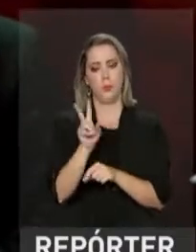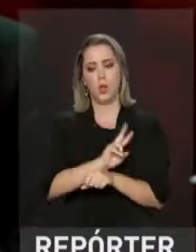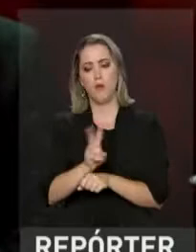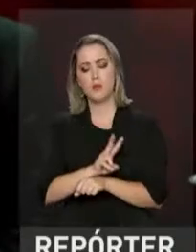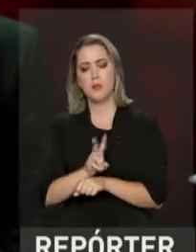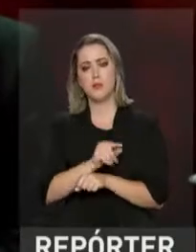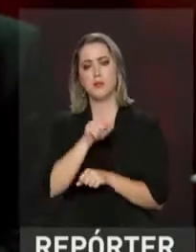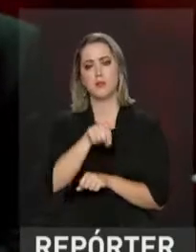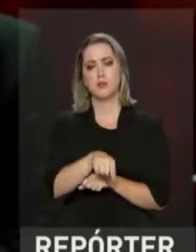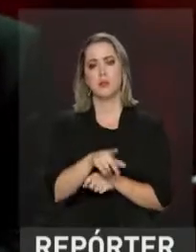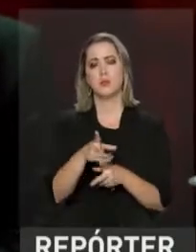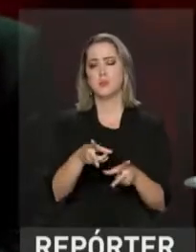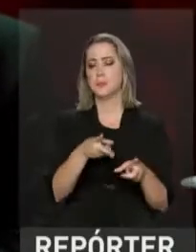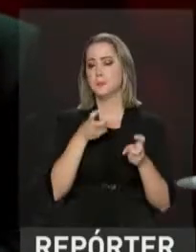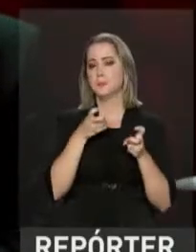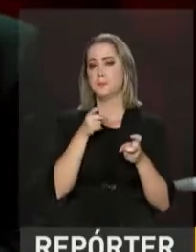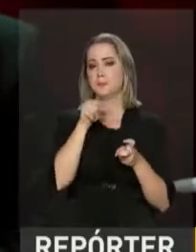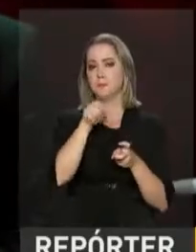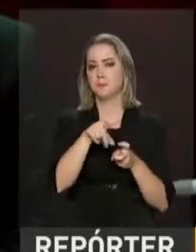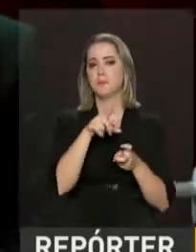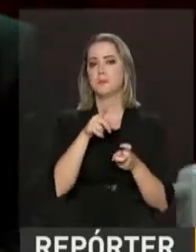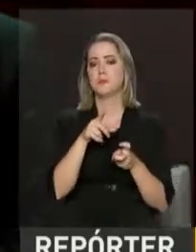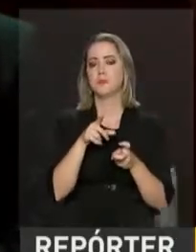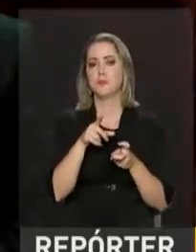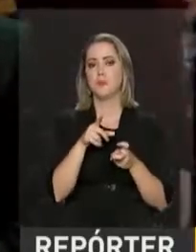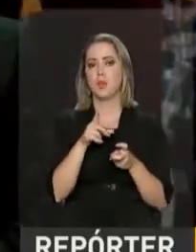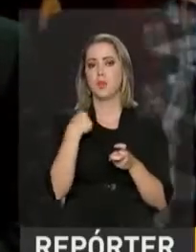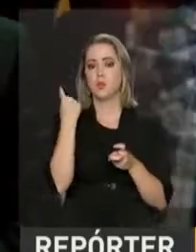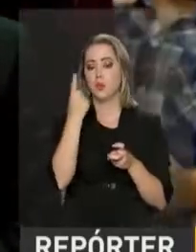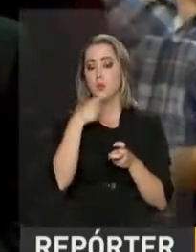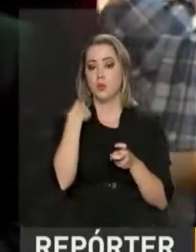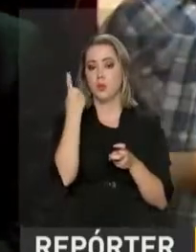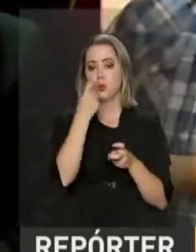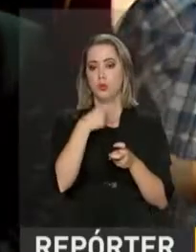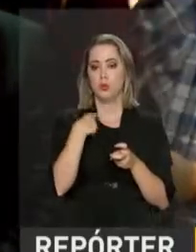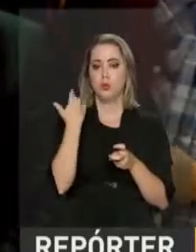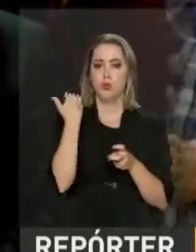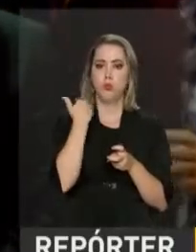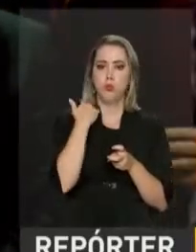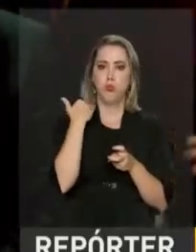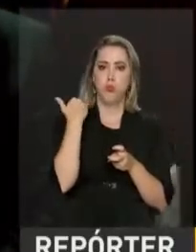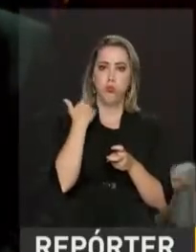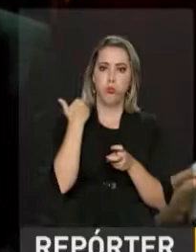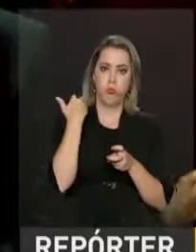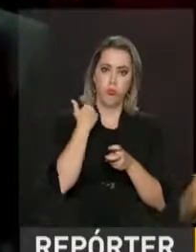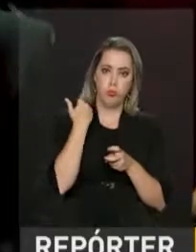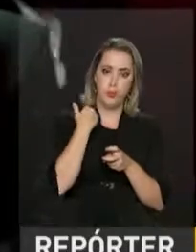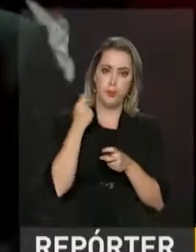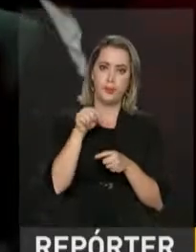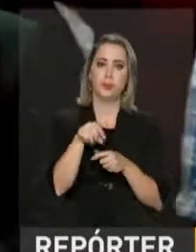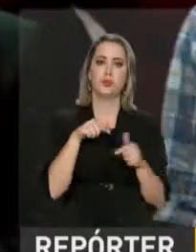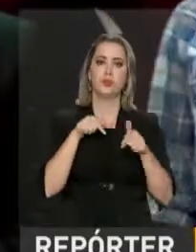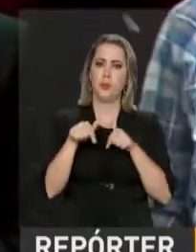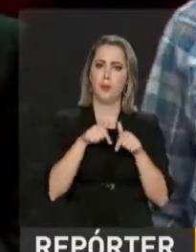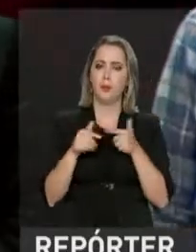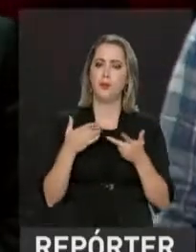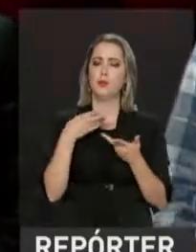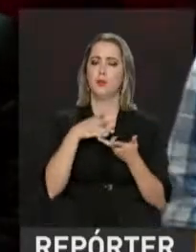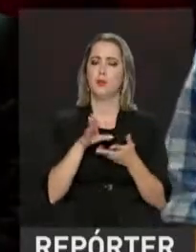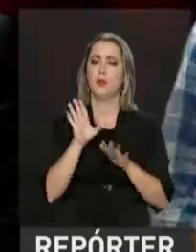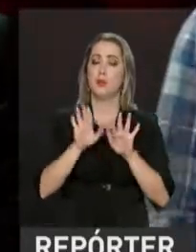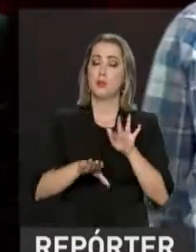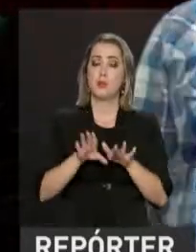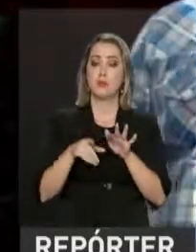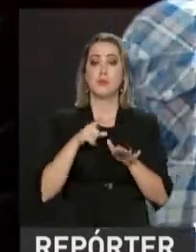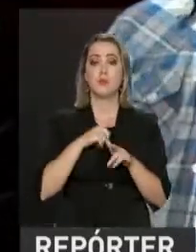para identificar casos de jornada exaustiva de trabalho situações